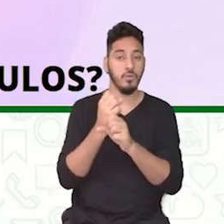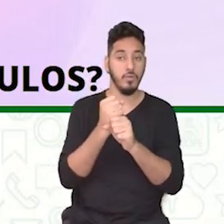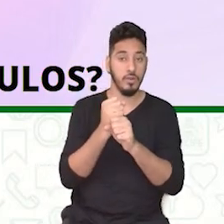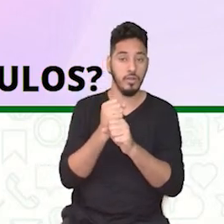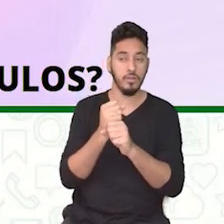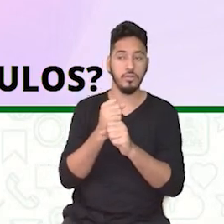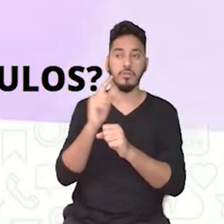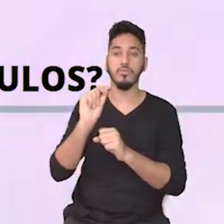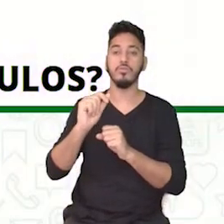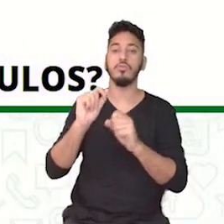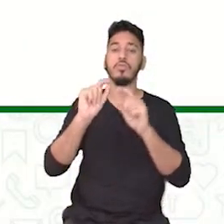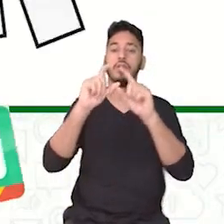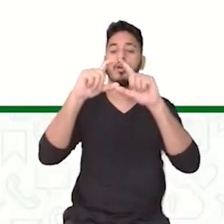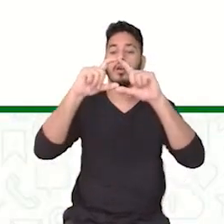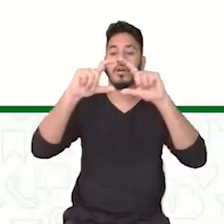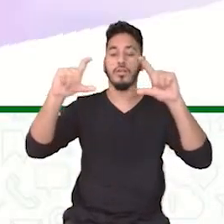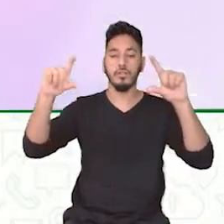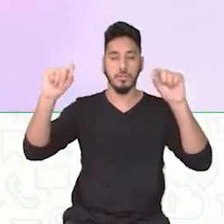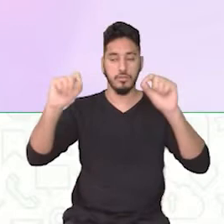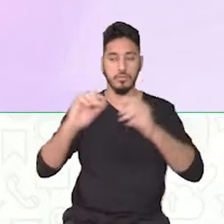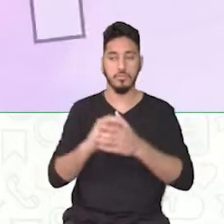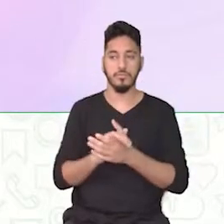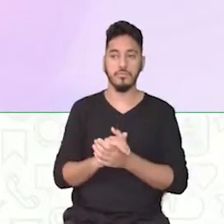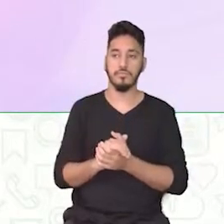dos retângulos. Olha só.